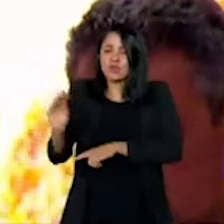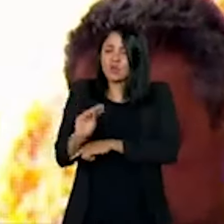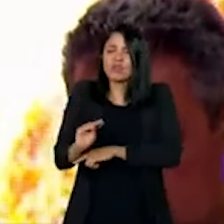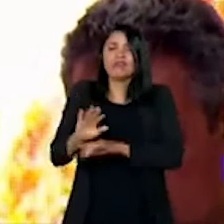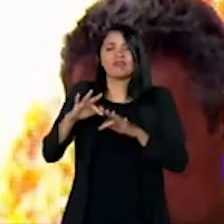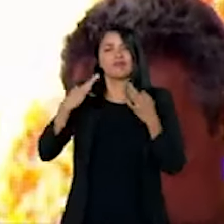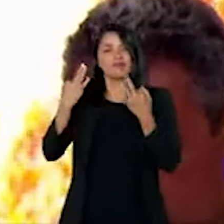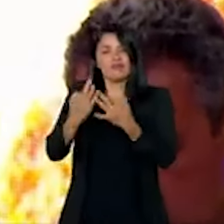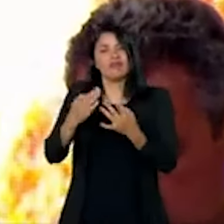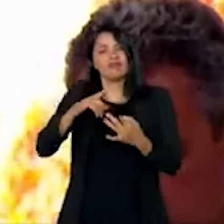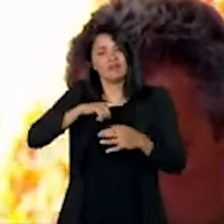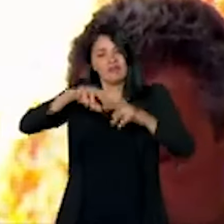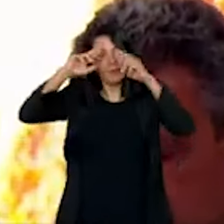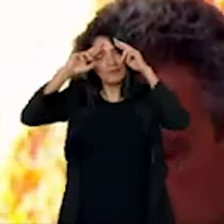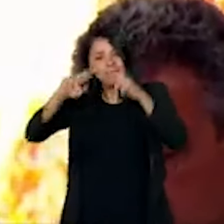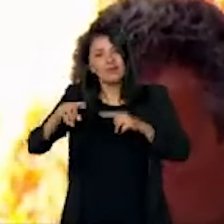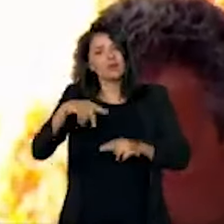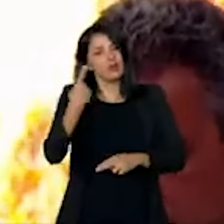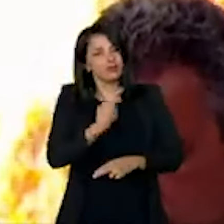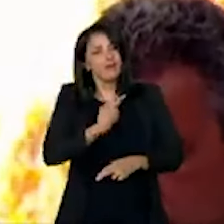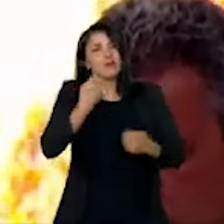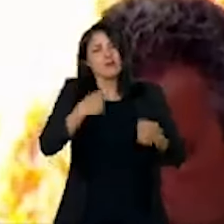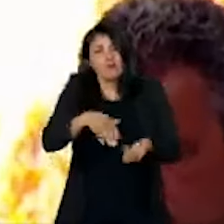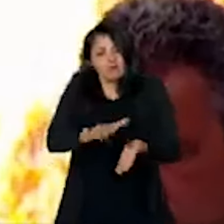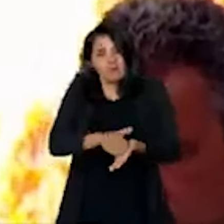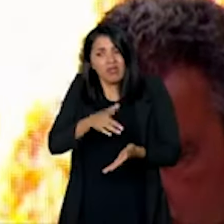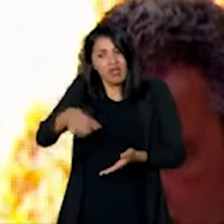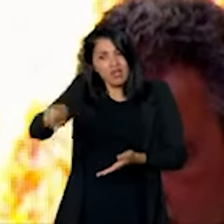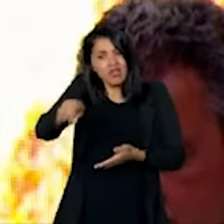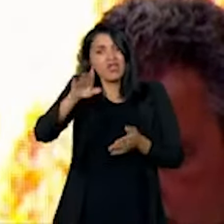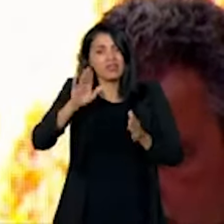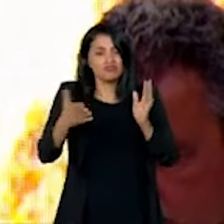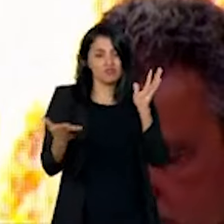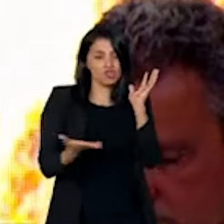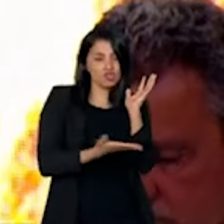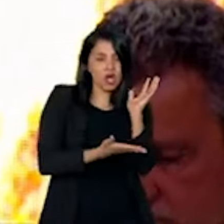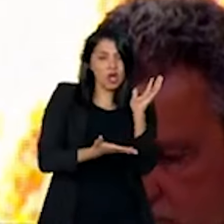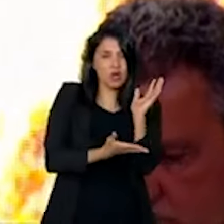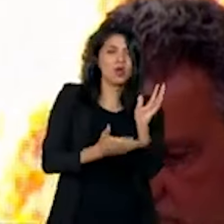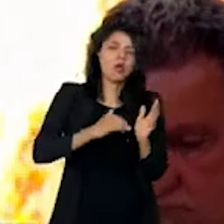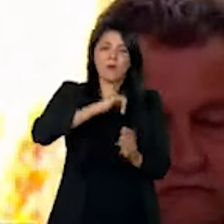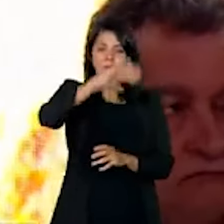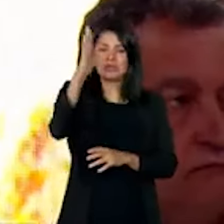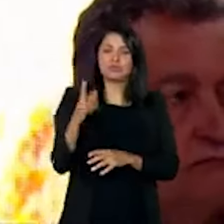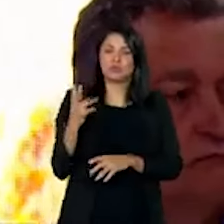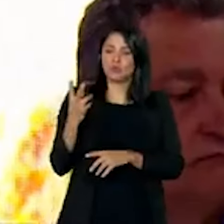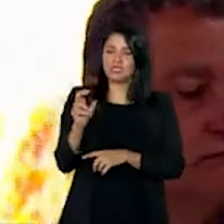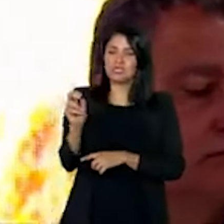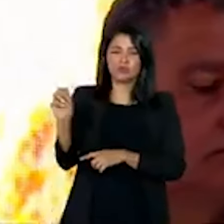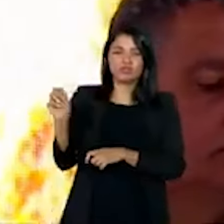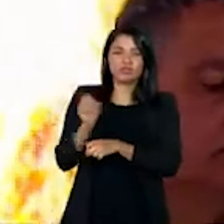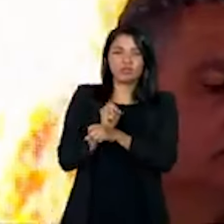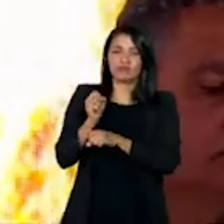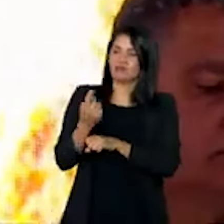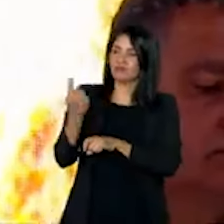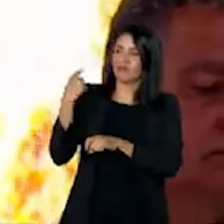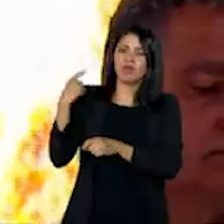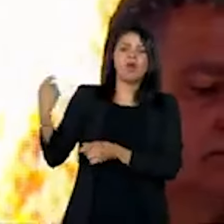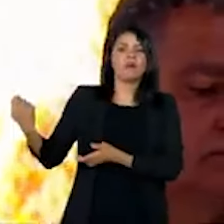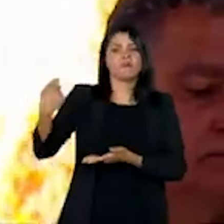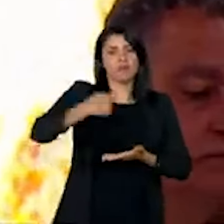isso, nós temos que exigir que eles que já desmataram todo o país há 200 anos atrás